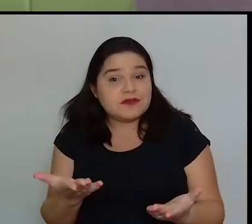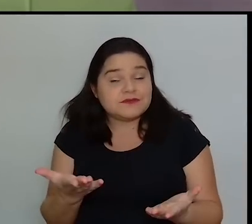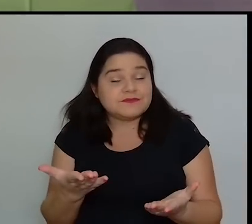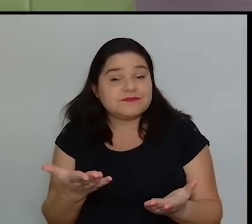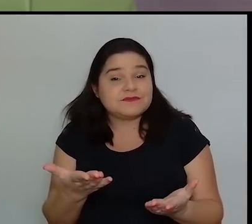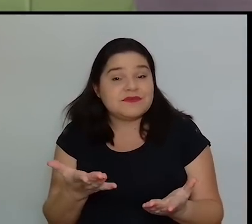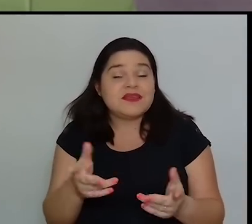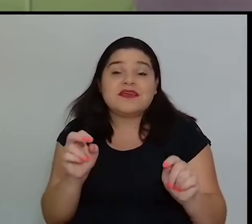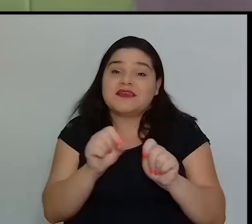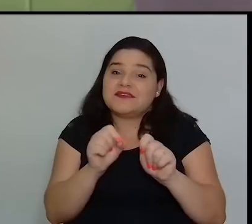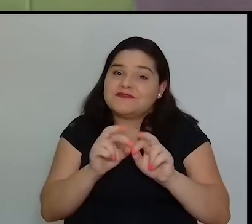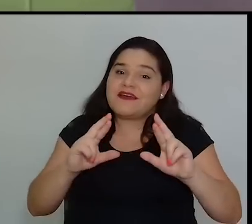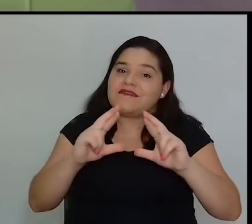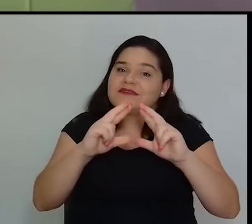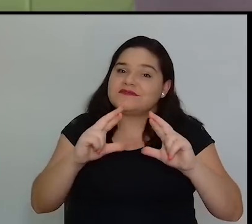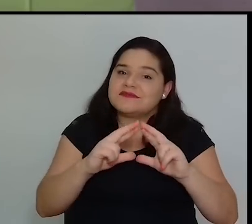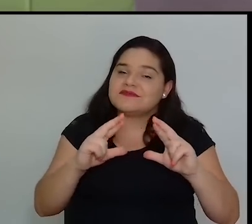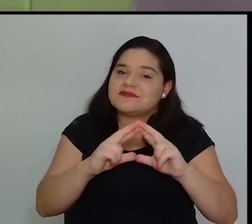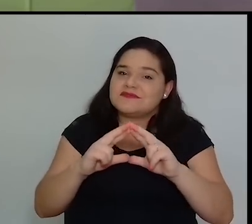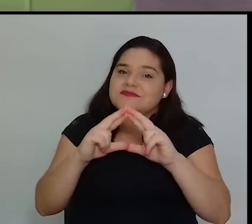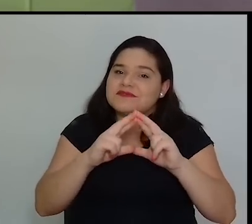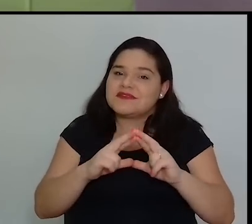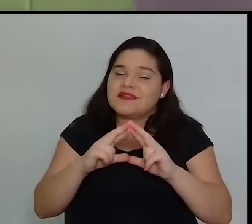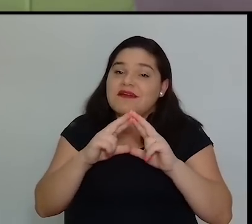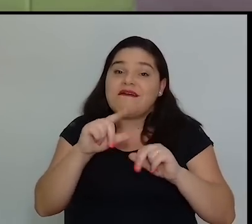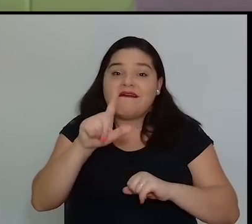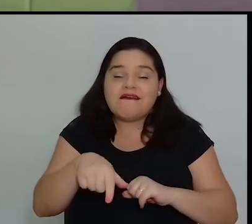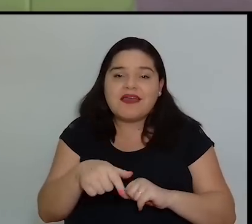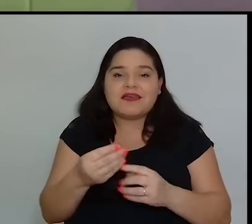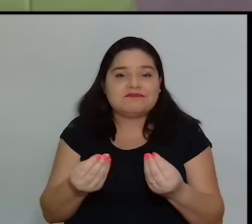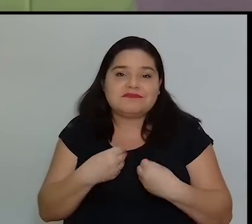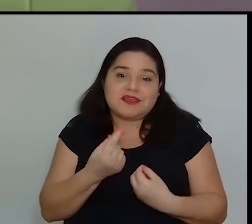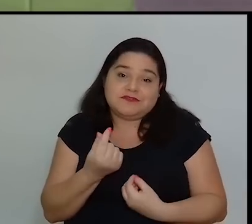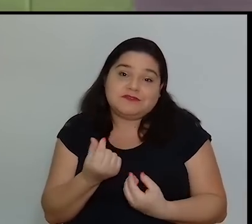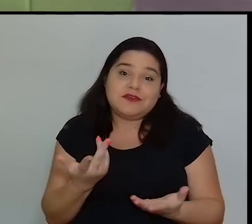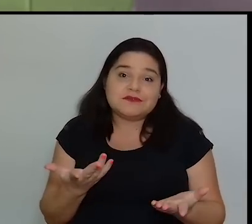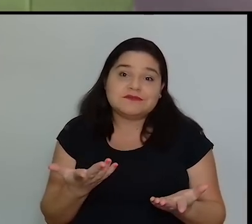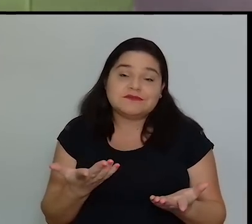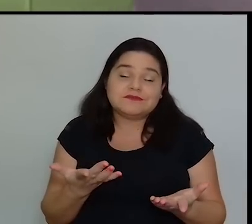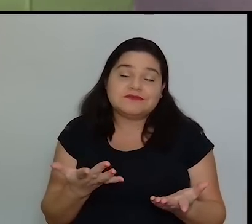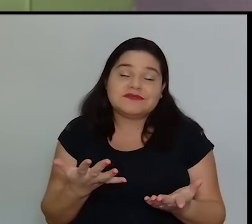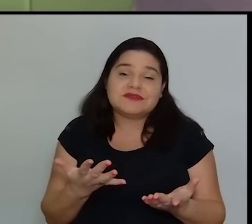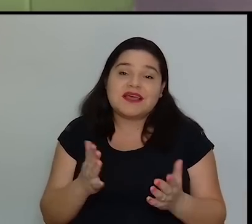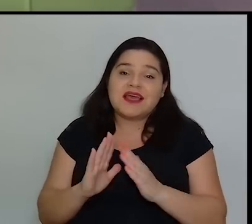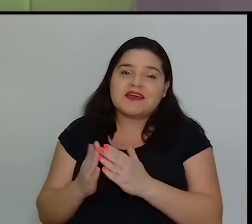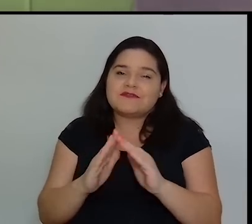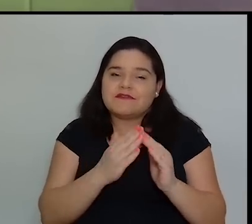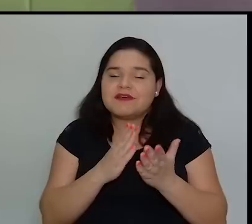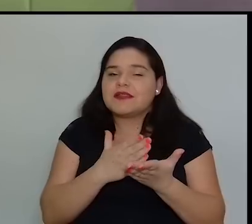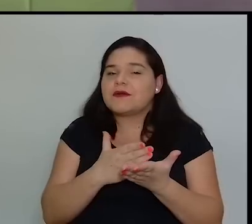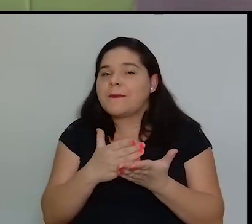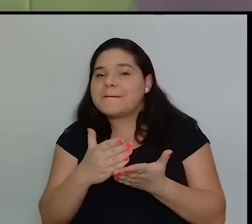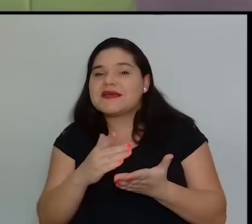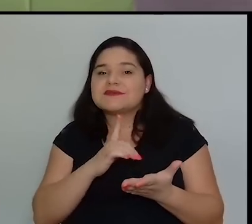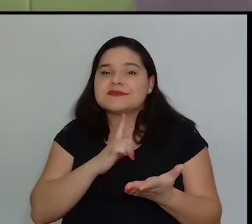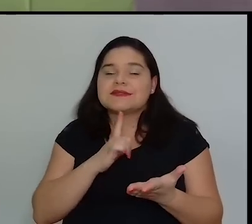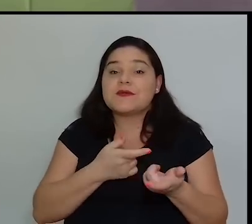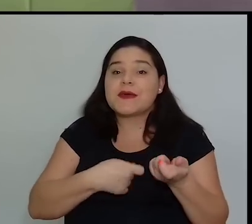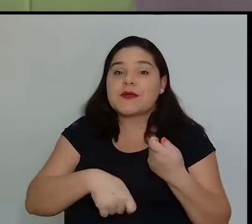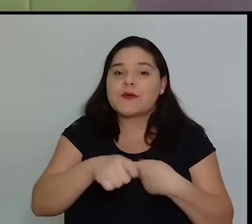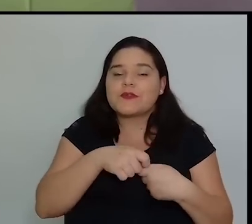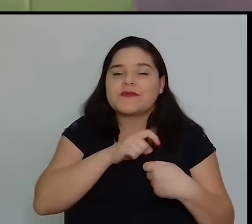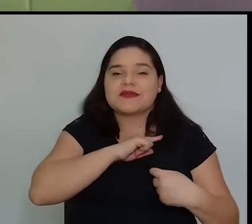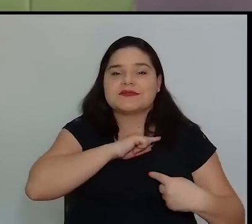recicla reciclar É no mínimo significa isso dá dinheiro a favela começa a ter a economia